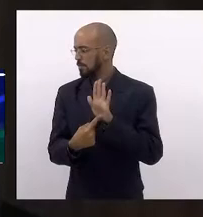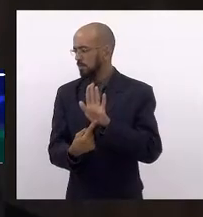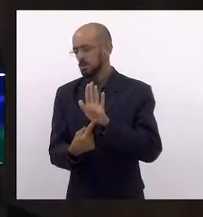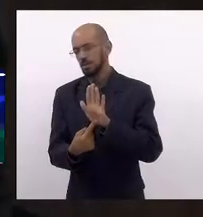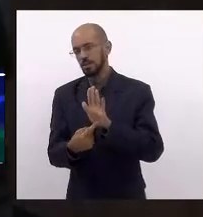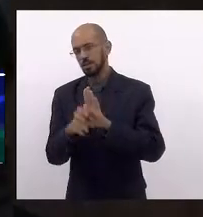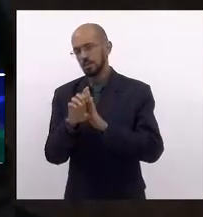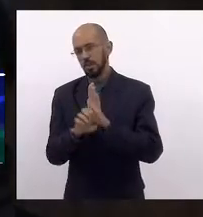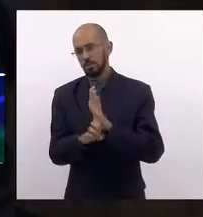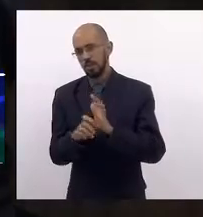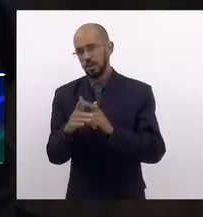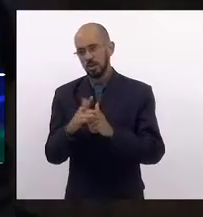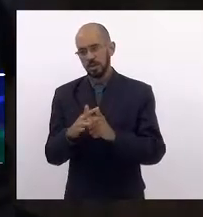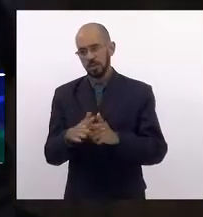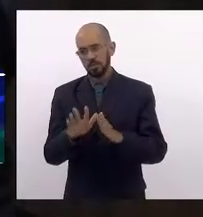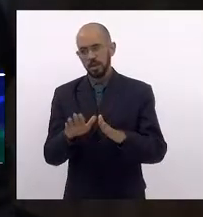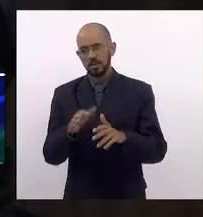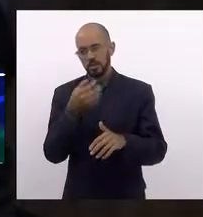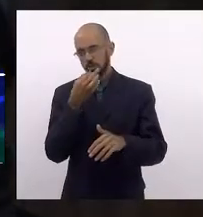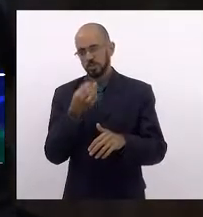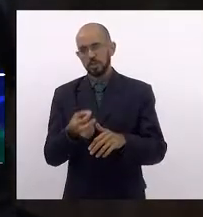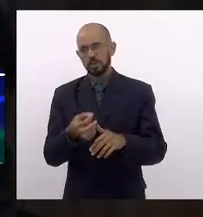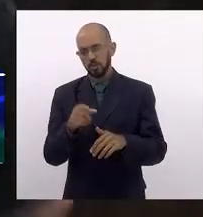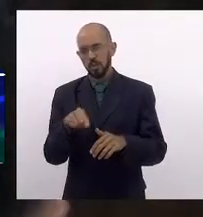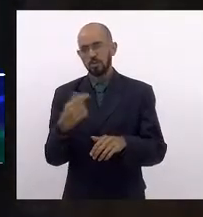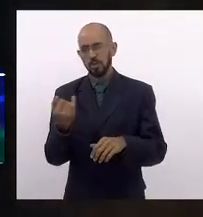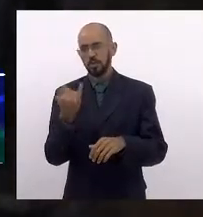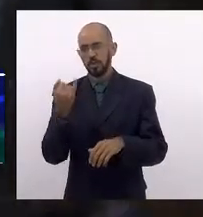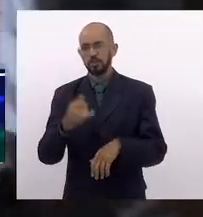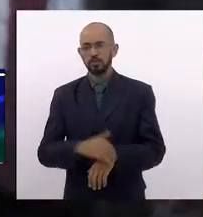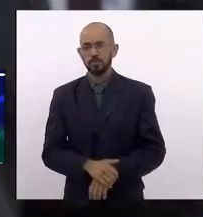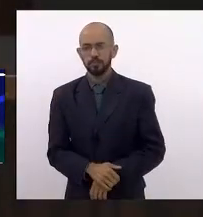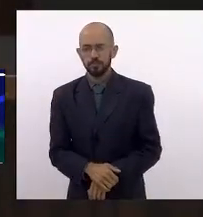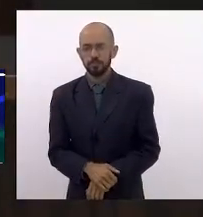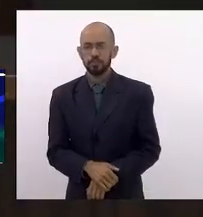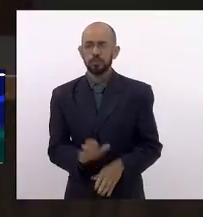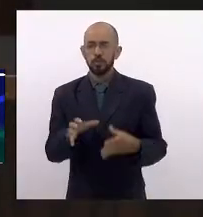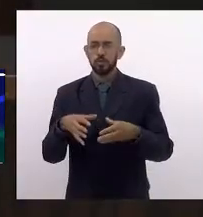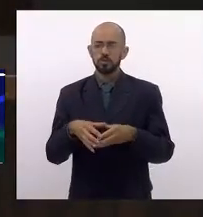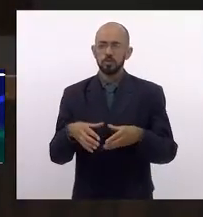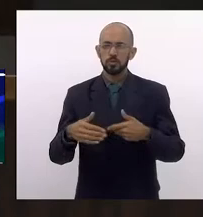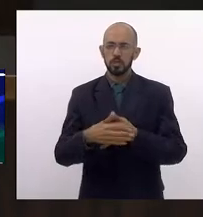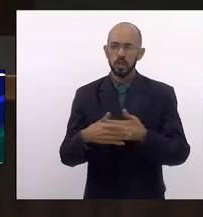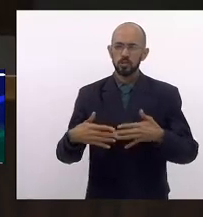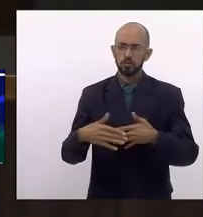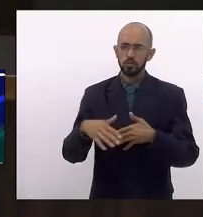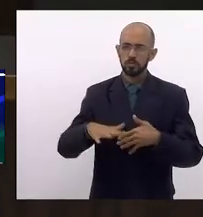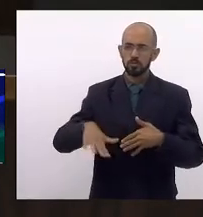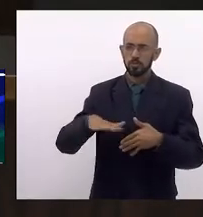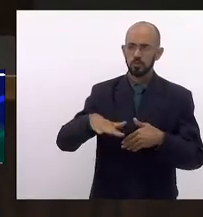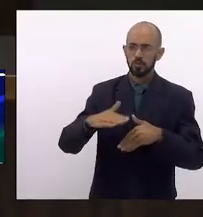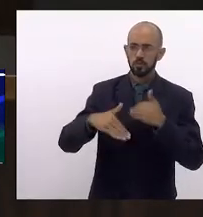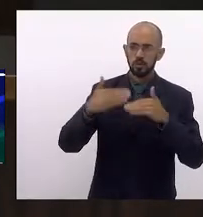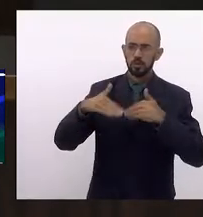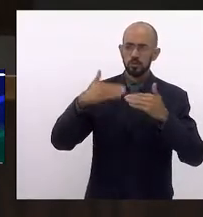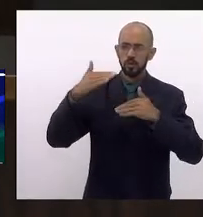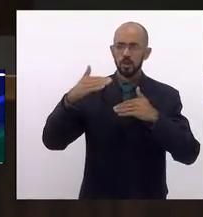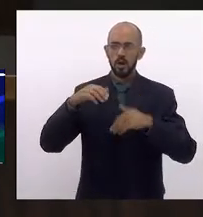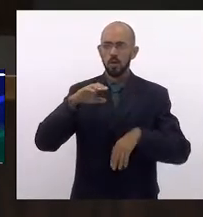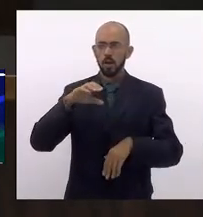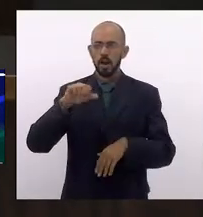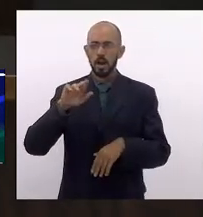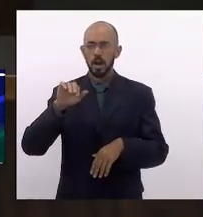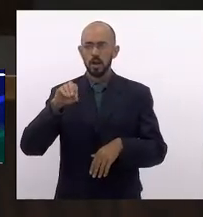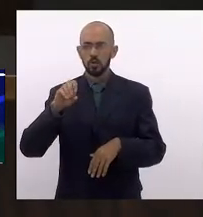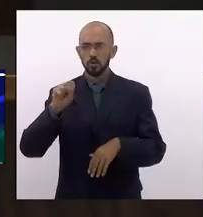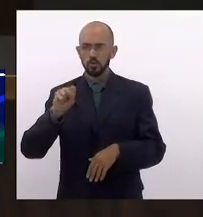modesta emenda mas o parecer é favorável a matéria muito importante pela comissão de assuntos municipais envolvimento Regional deputado Carlos Macedo